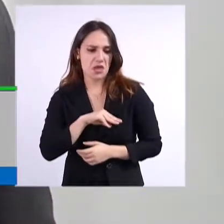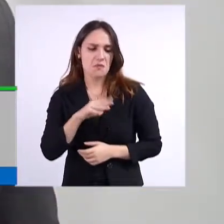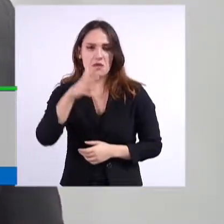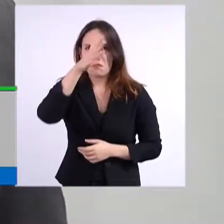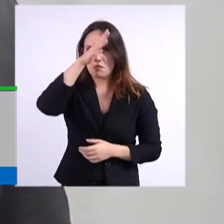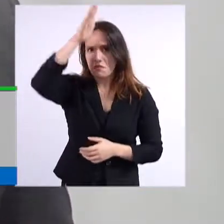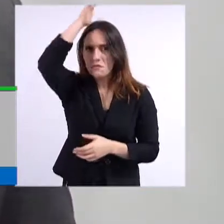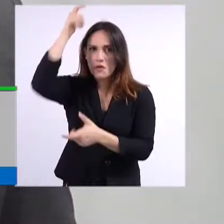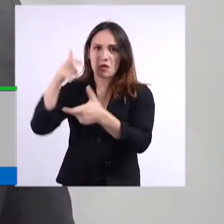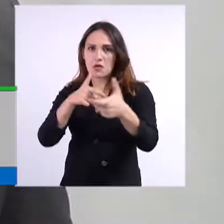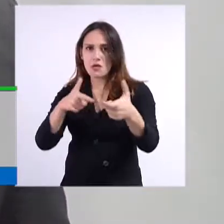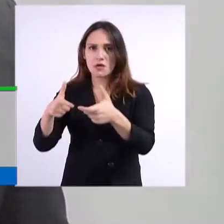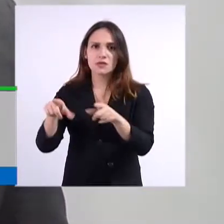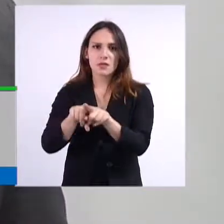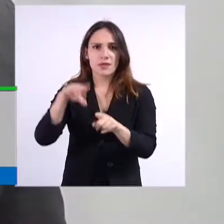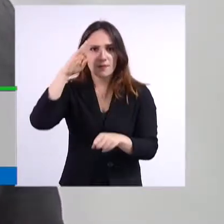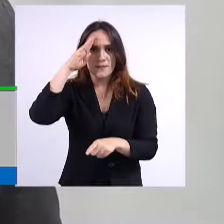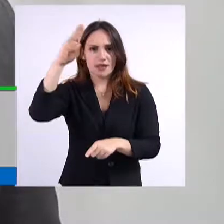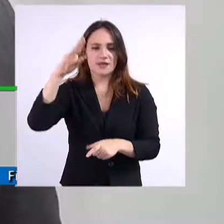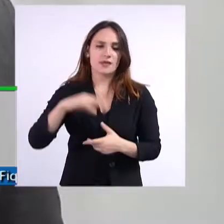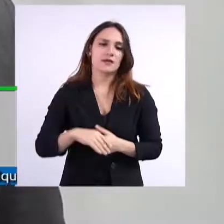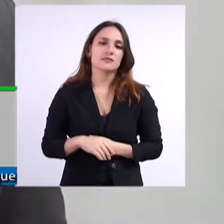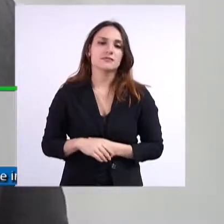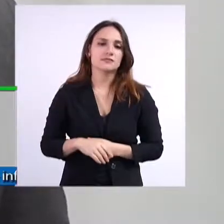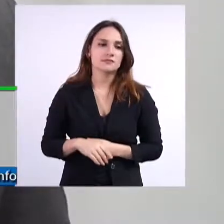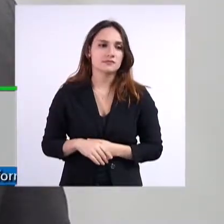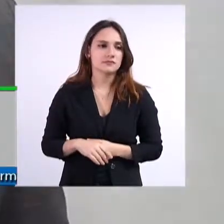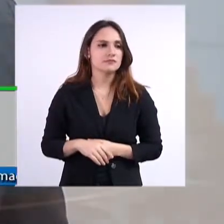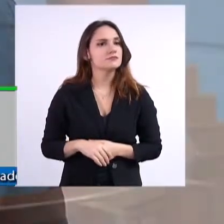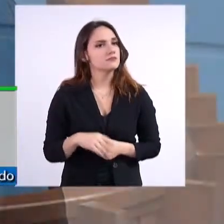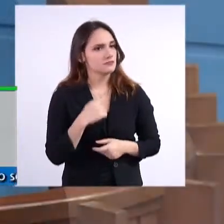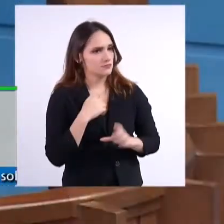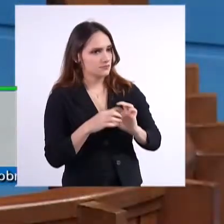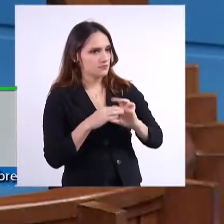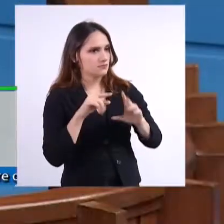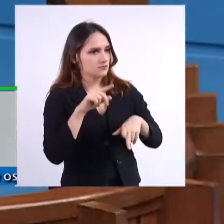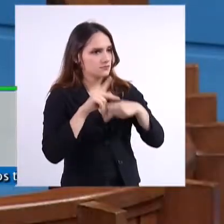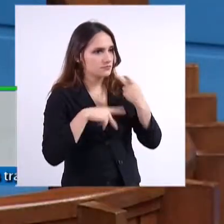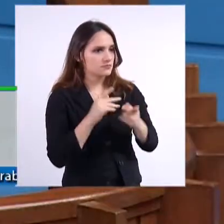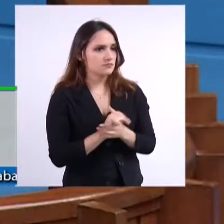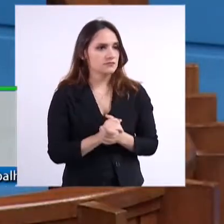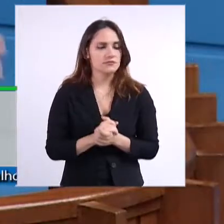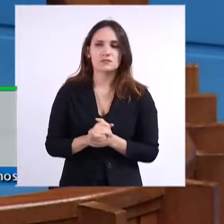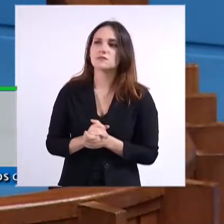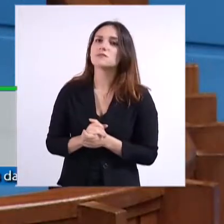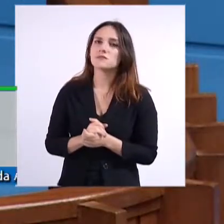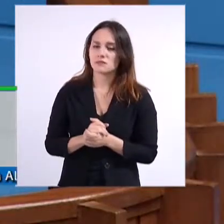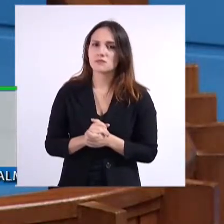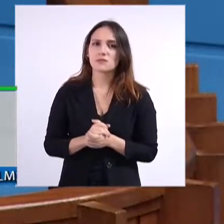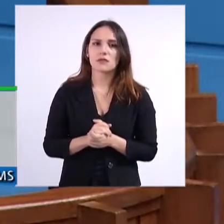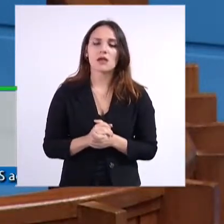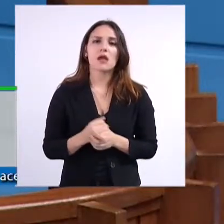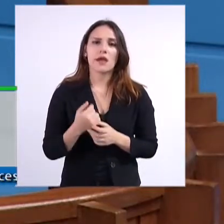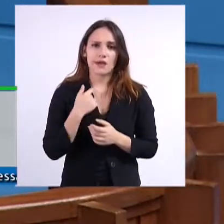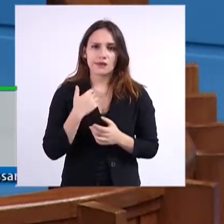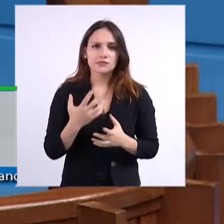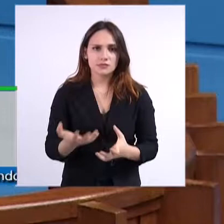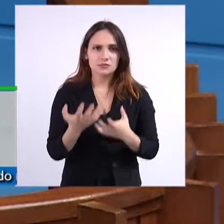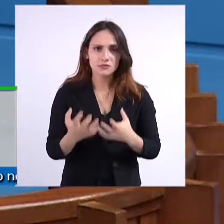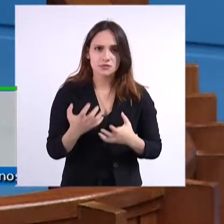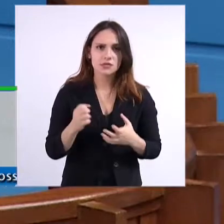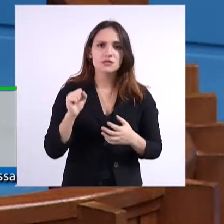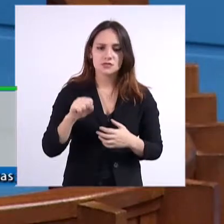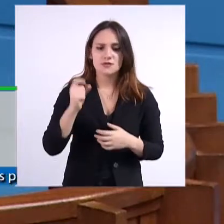Bombeiros e das Forças Armadas, eu acho. Concede uma parte? Vou pedir uma parte para Vossa Excelência. Então, eu quero acompanhar essa reforma da Previdência